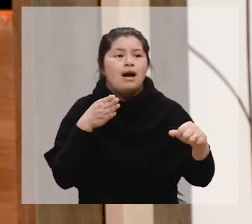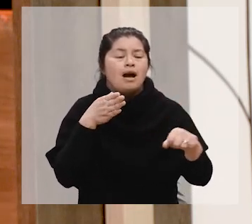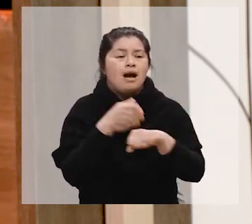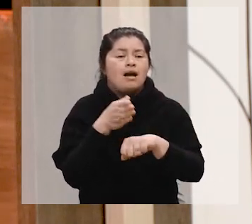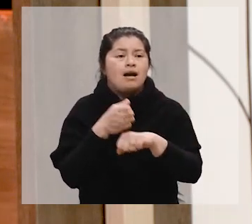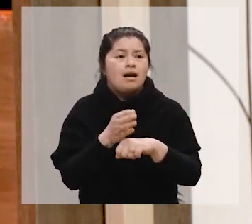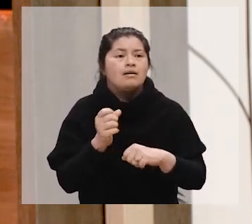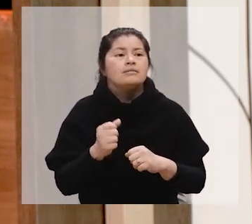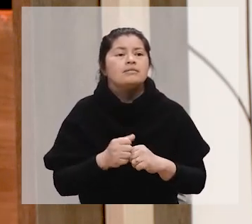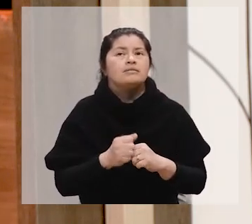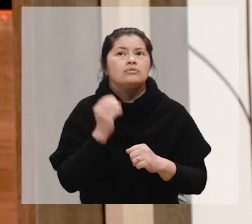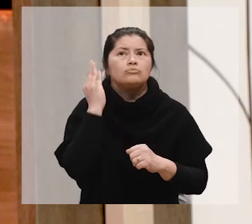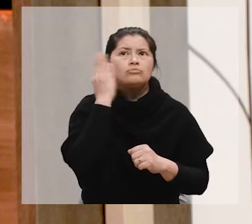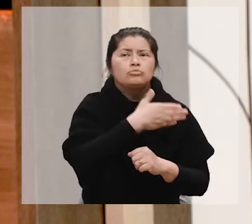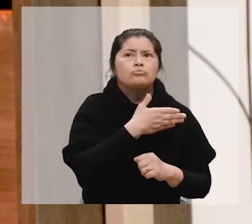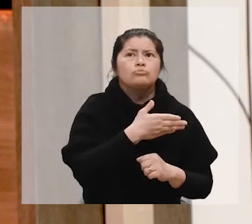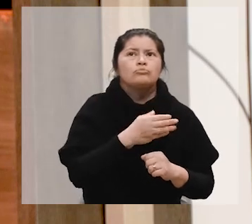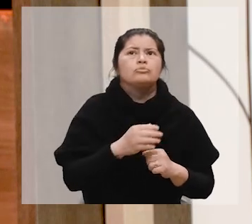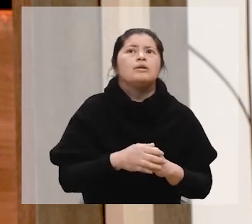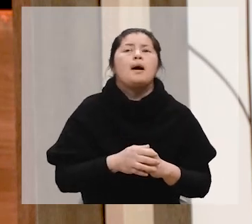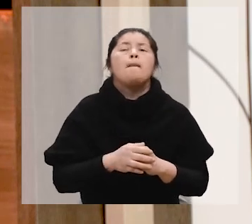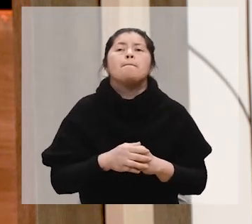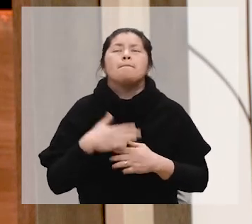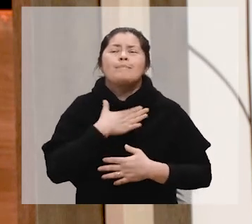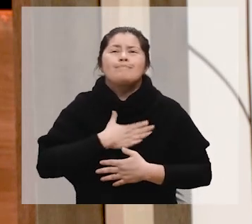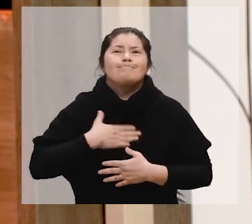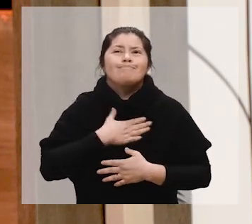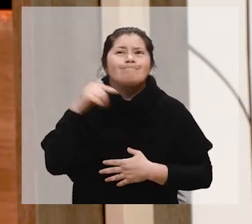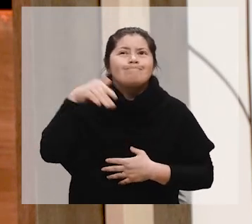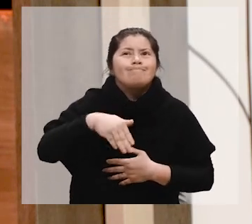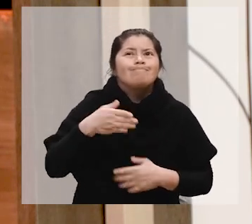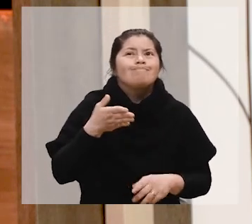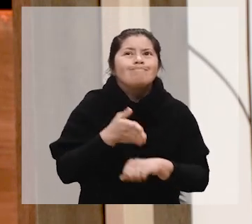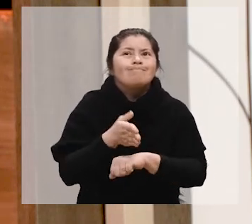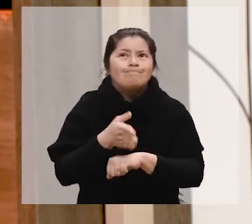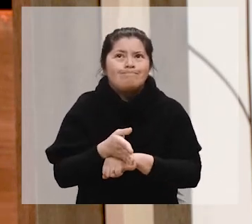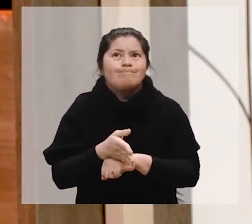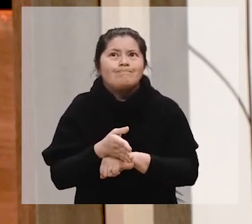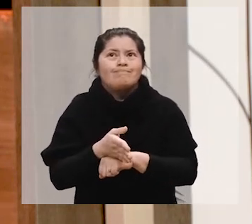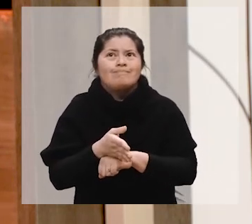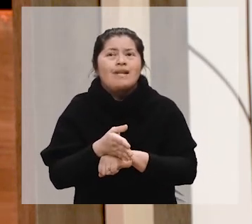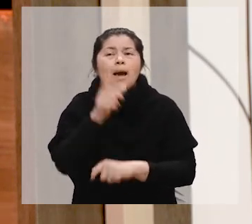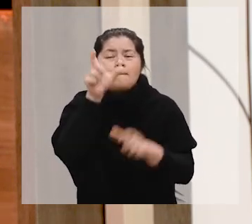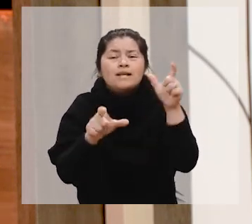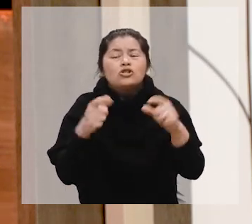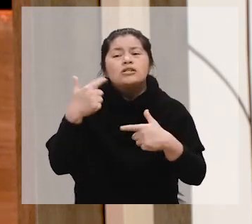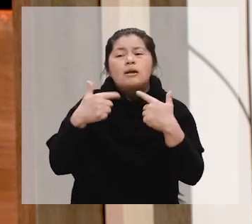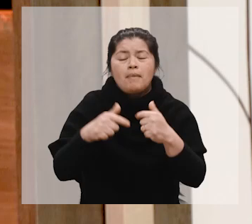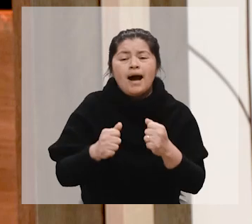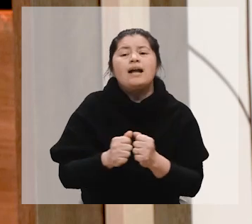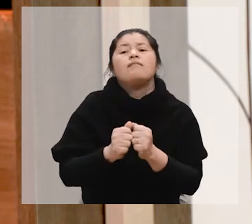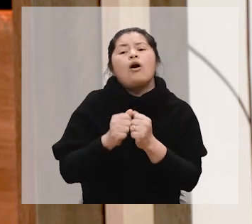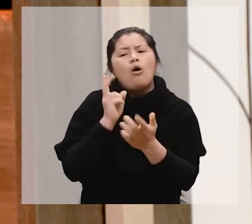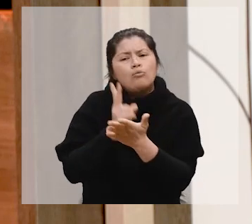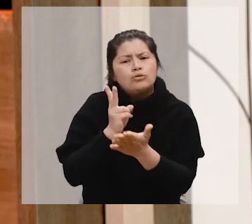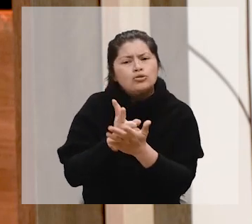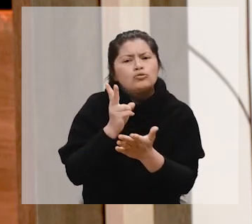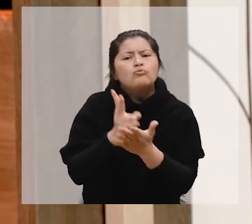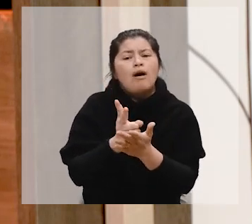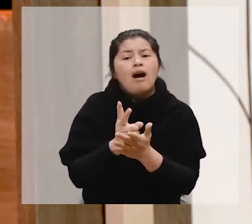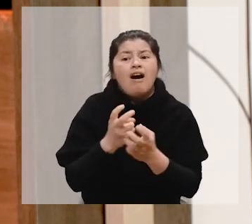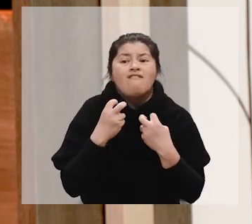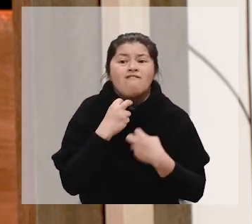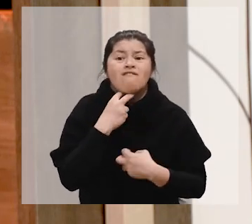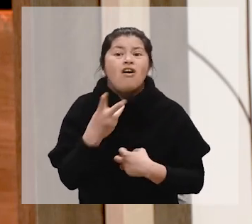tendo espaço para atuarem. Então, dizer que foi um prazer estar aqui e que a gente as pessoas